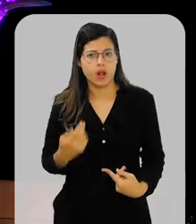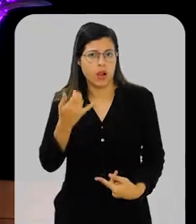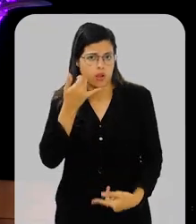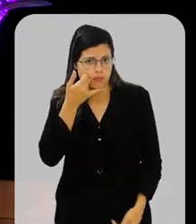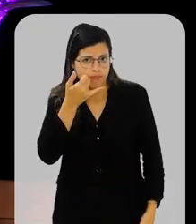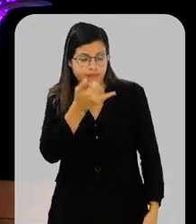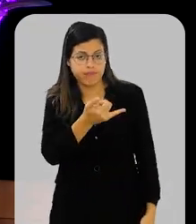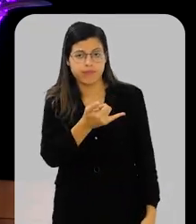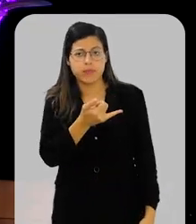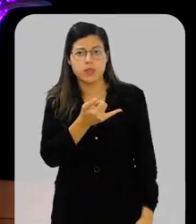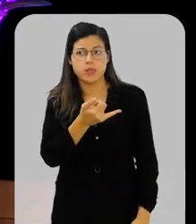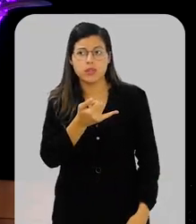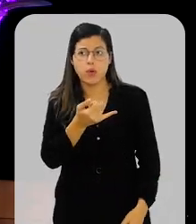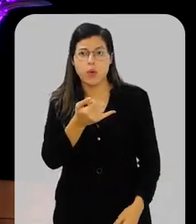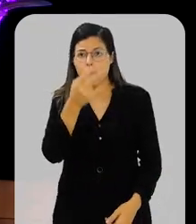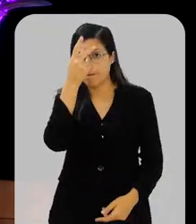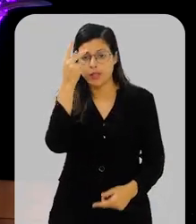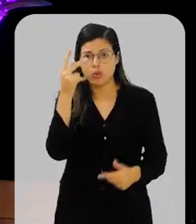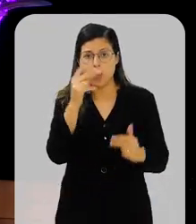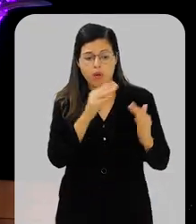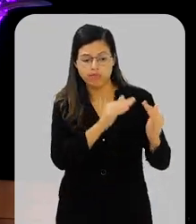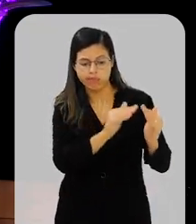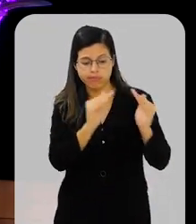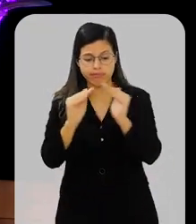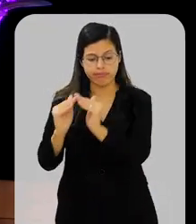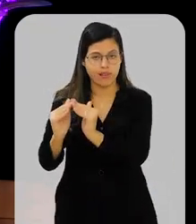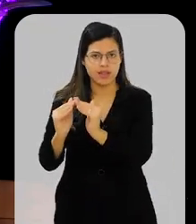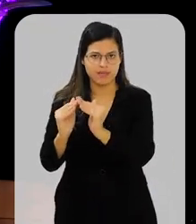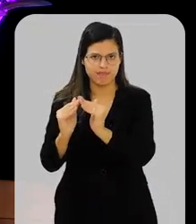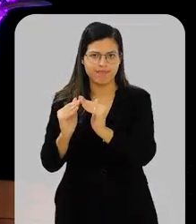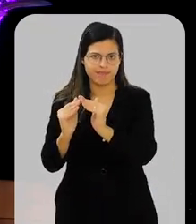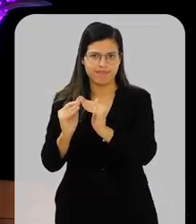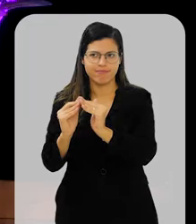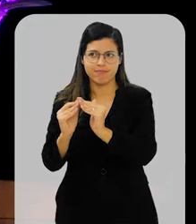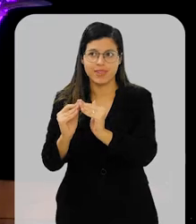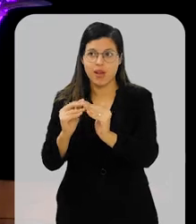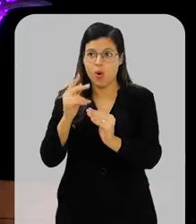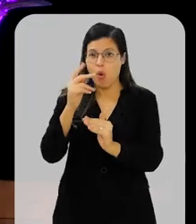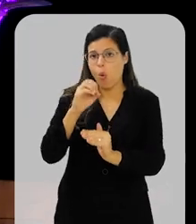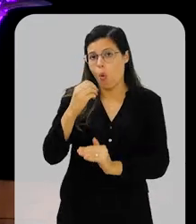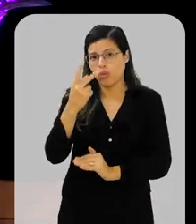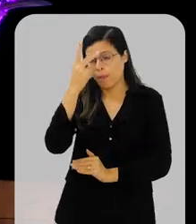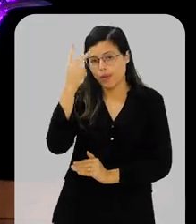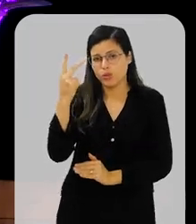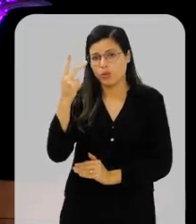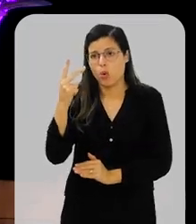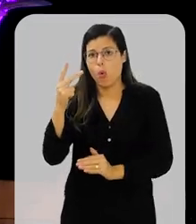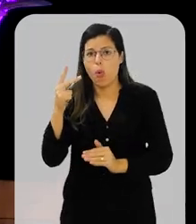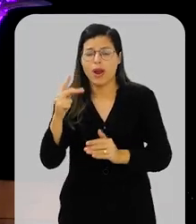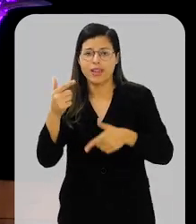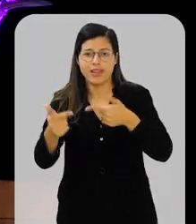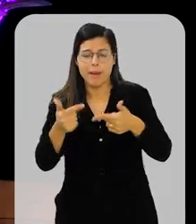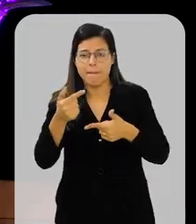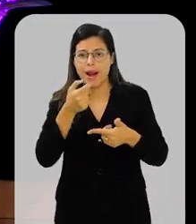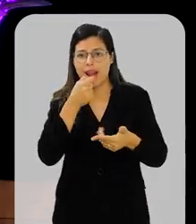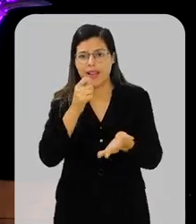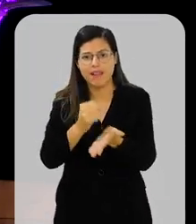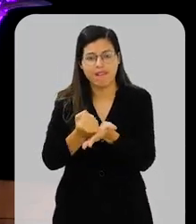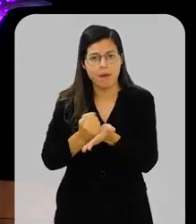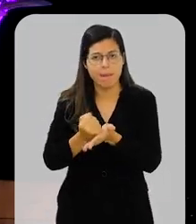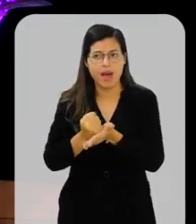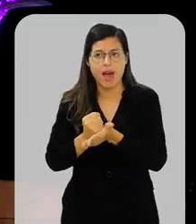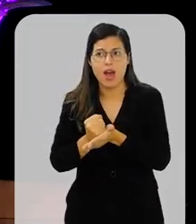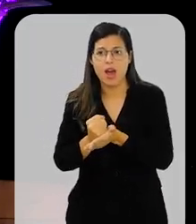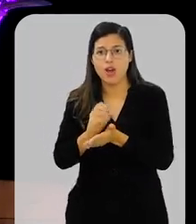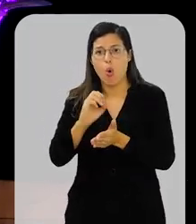recebo ligações que muitas das vezes vêm do vizinho, vêm do balconista da farmácia,